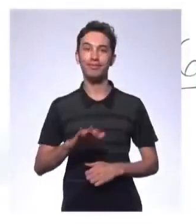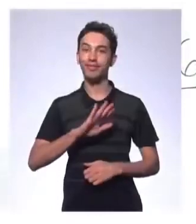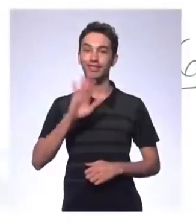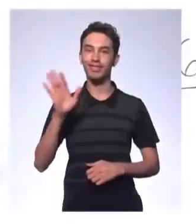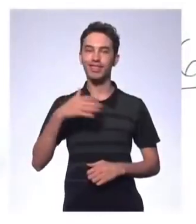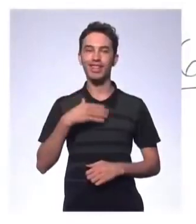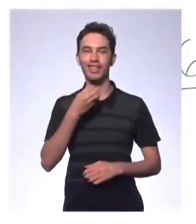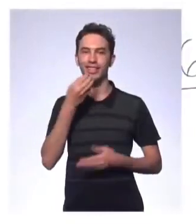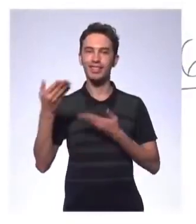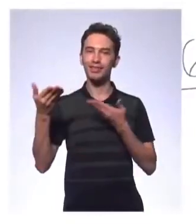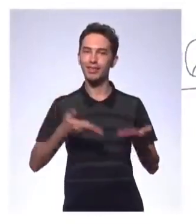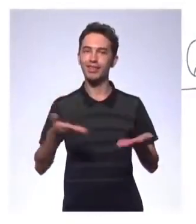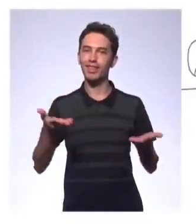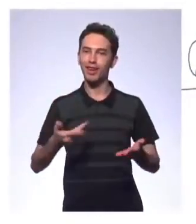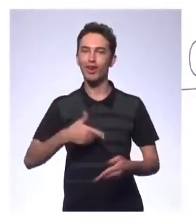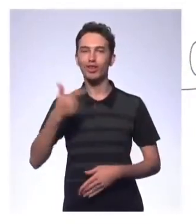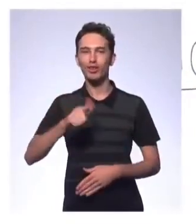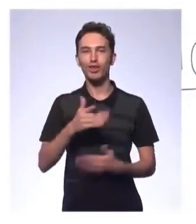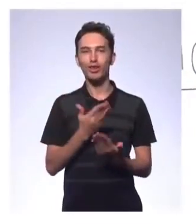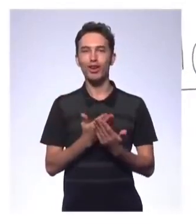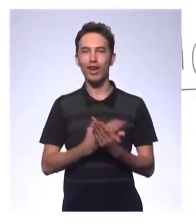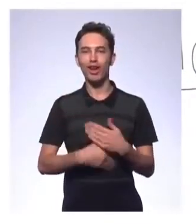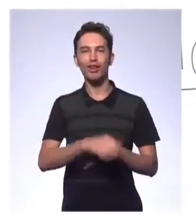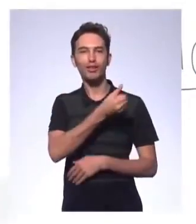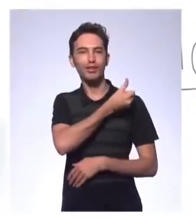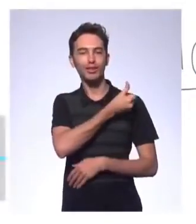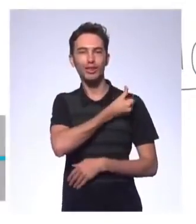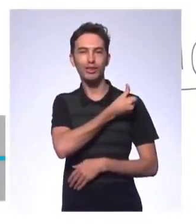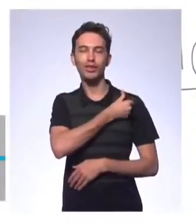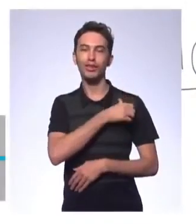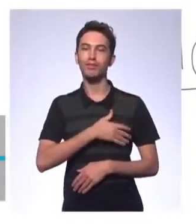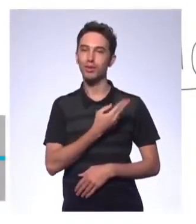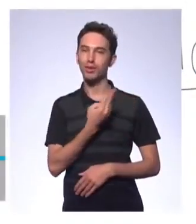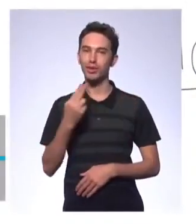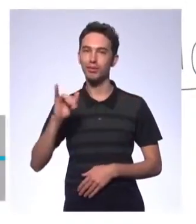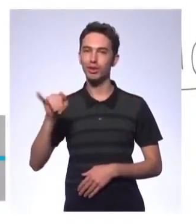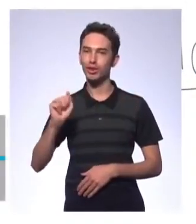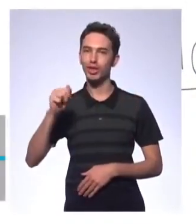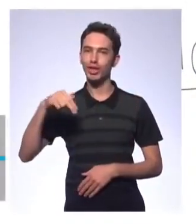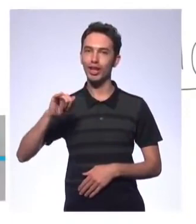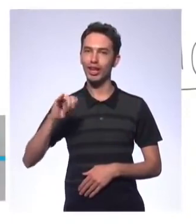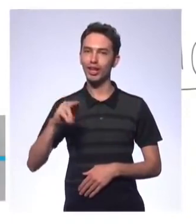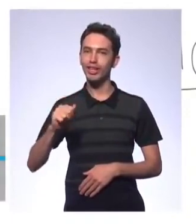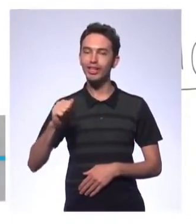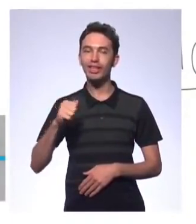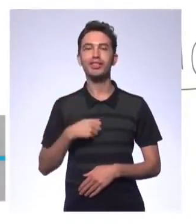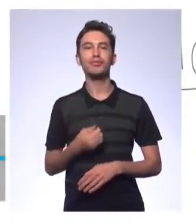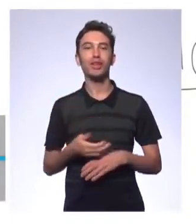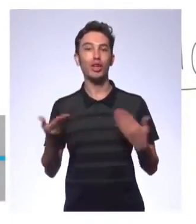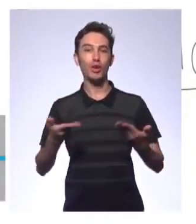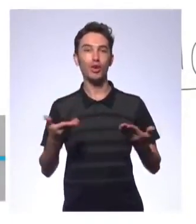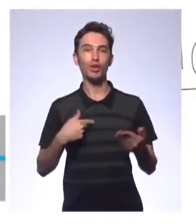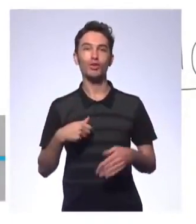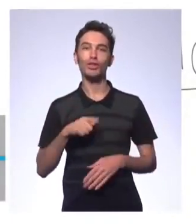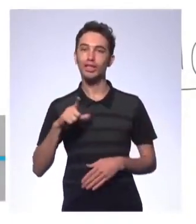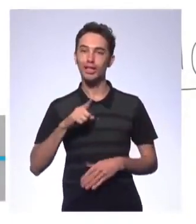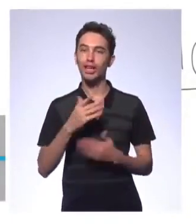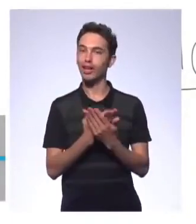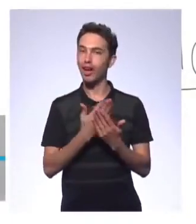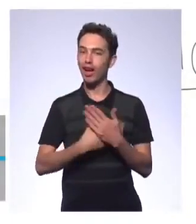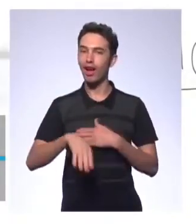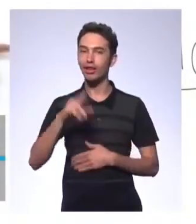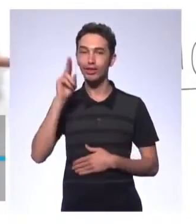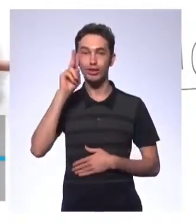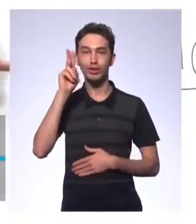Olá, sejam bem-vindos para mais uma aula do sexto ano. Eu sou a professora Janaína Jardim e vocês terão agora uma aula de